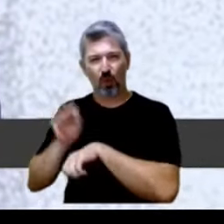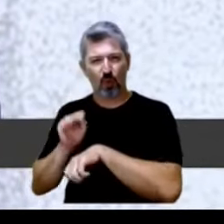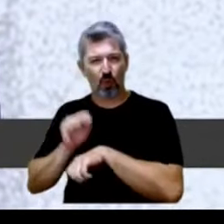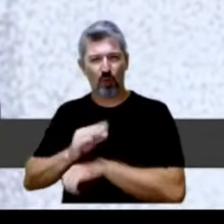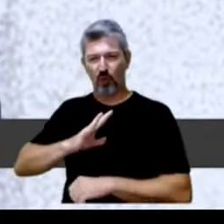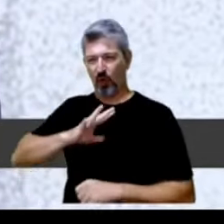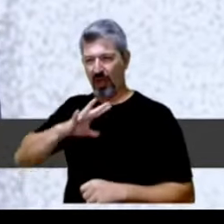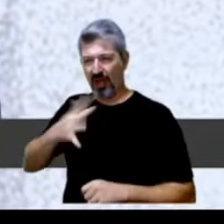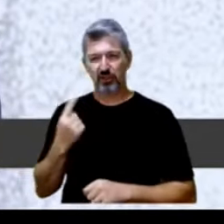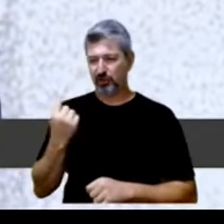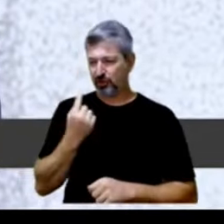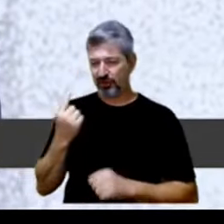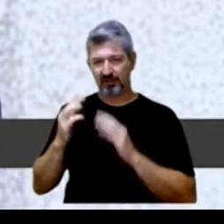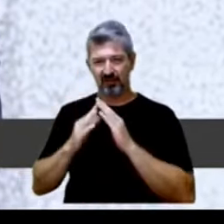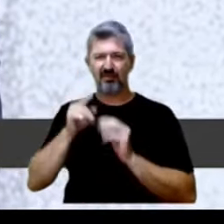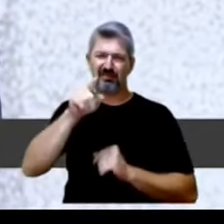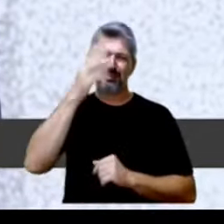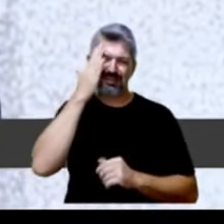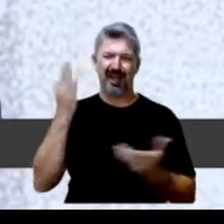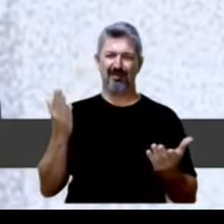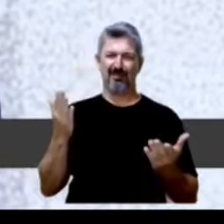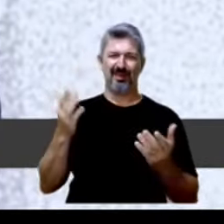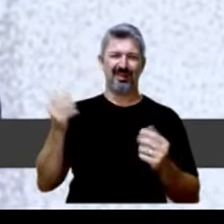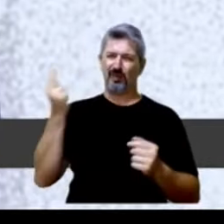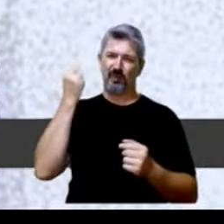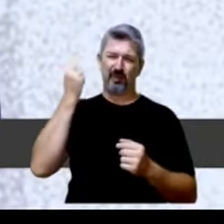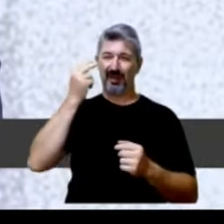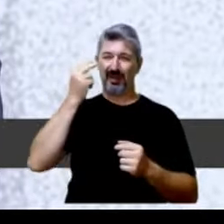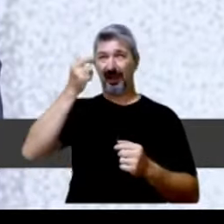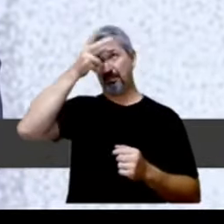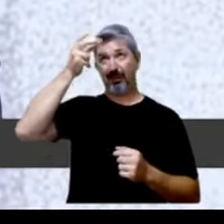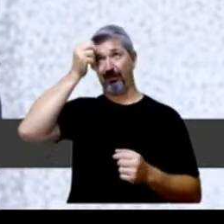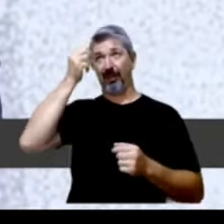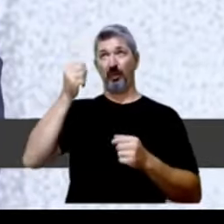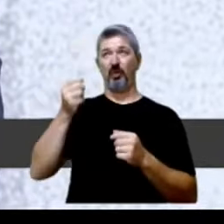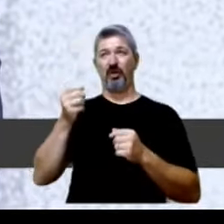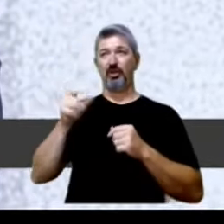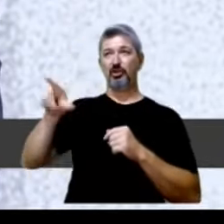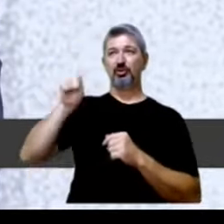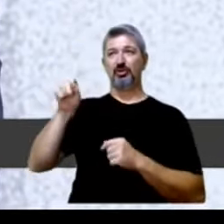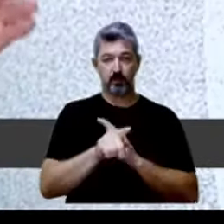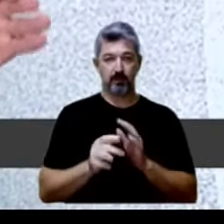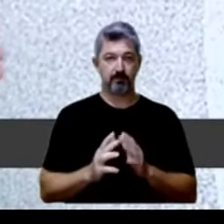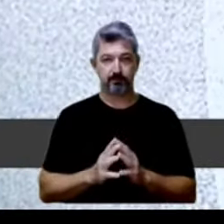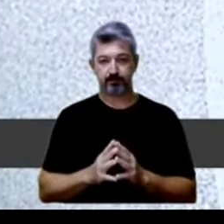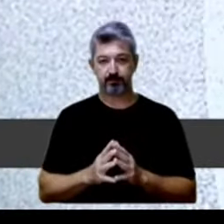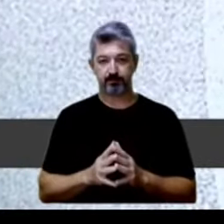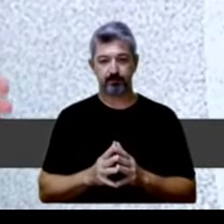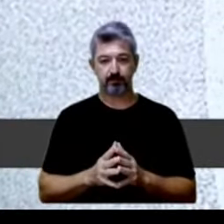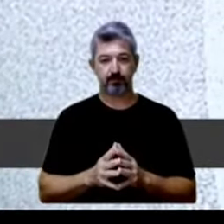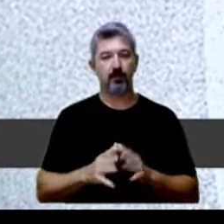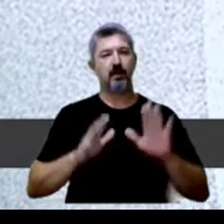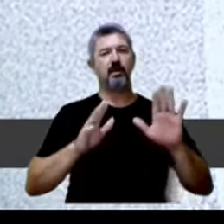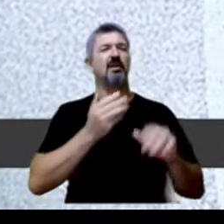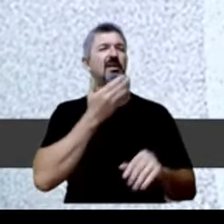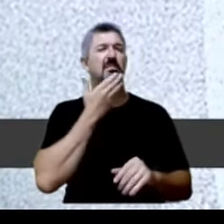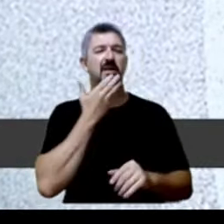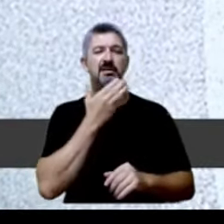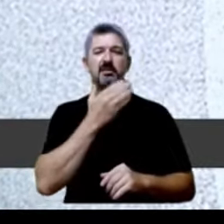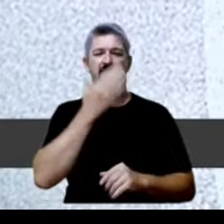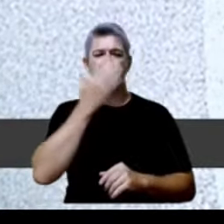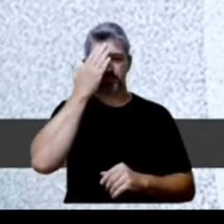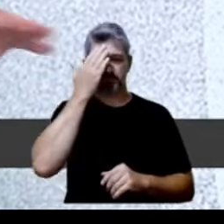em casa, você sabe que não dá para colocar a Prefeitura de São Paulo numa pessoa que está sonhando. É só isso. Marçal, você sabe que existe uma